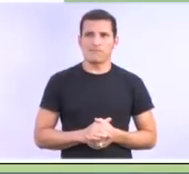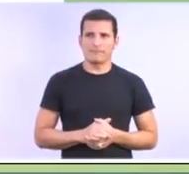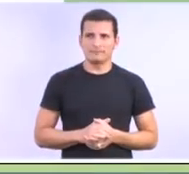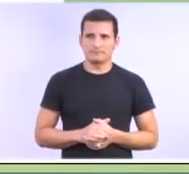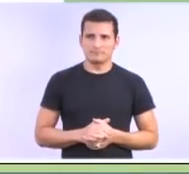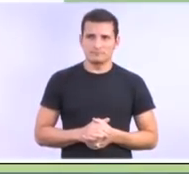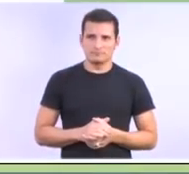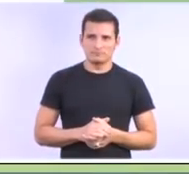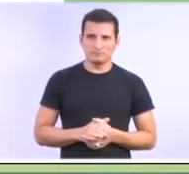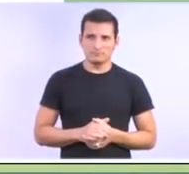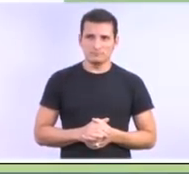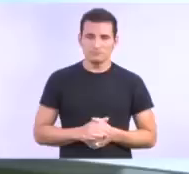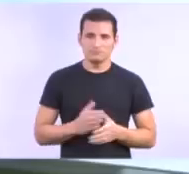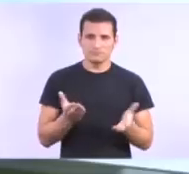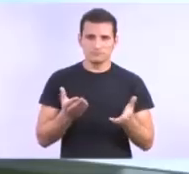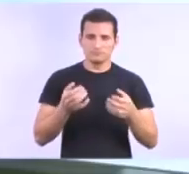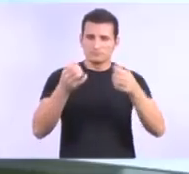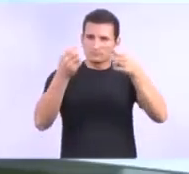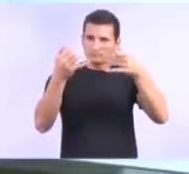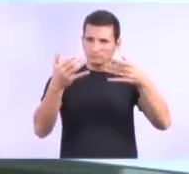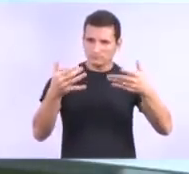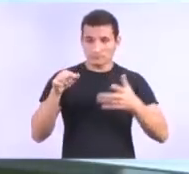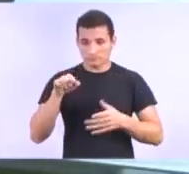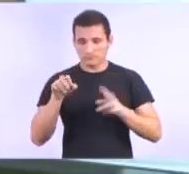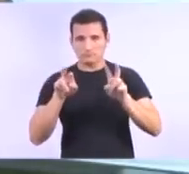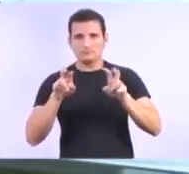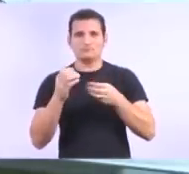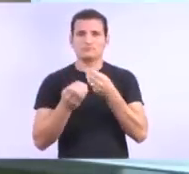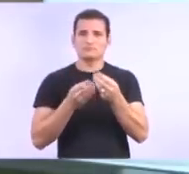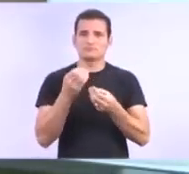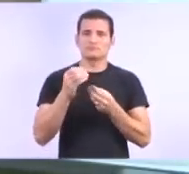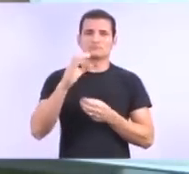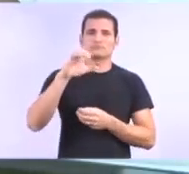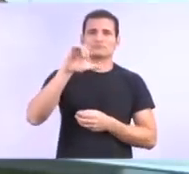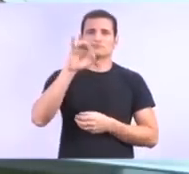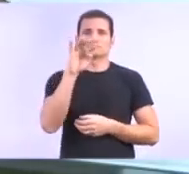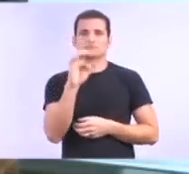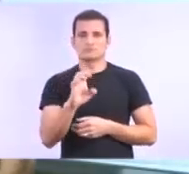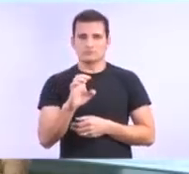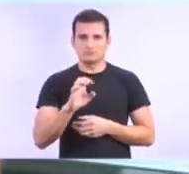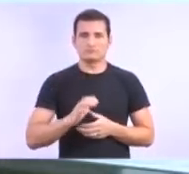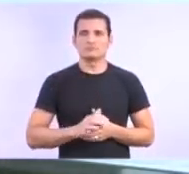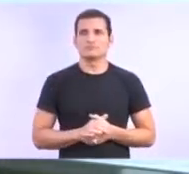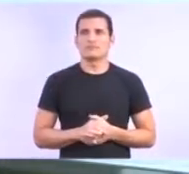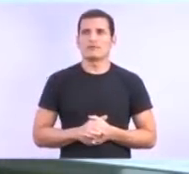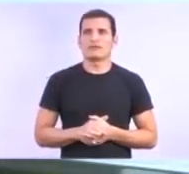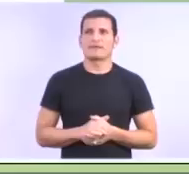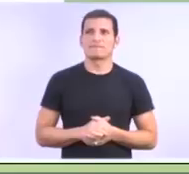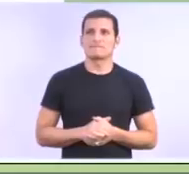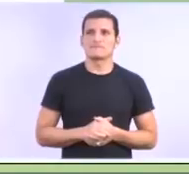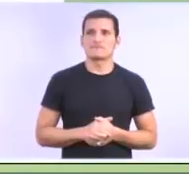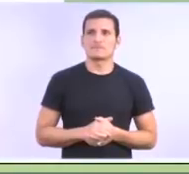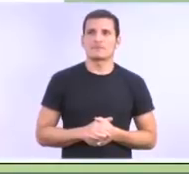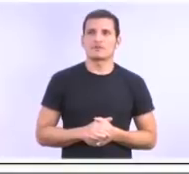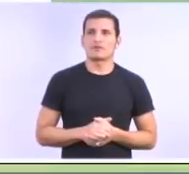Agora vamos explicar para o computador como definir um cliente, um objeto no mundo real. Vamos lá.